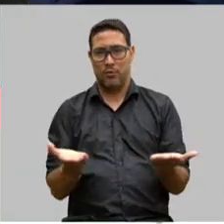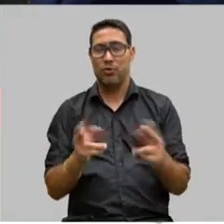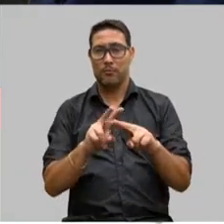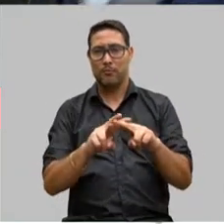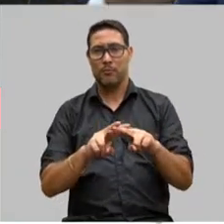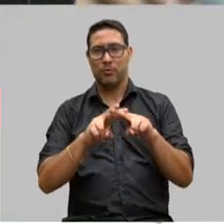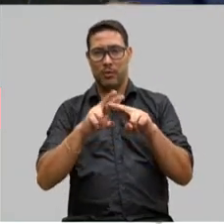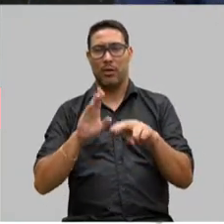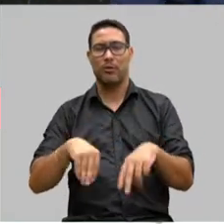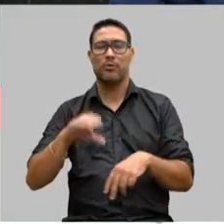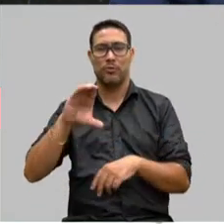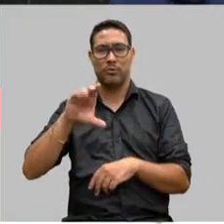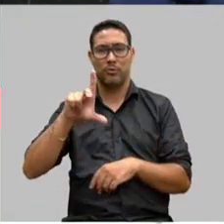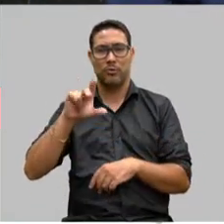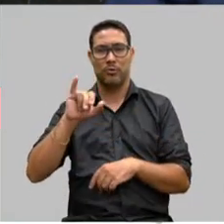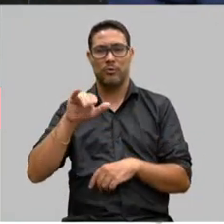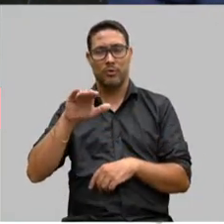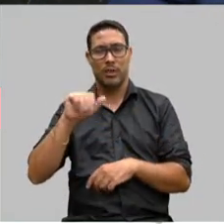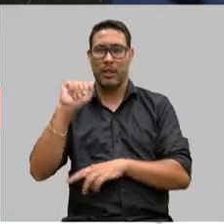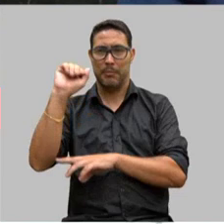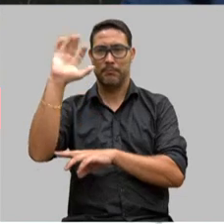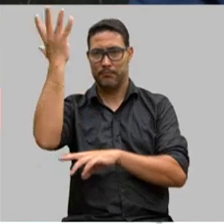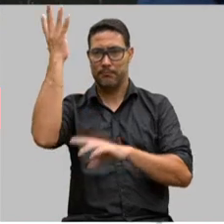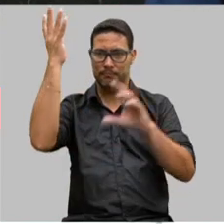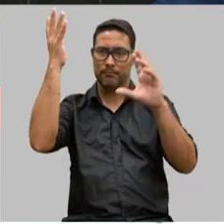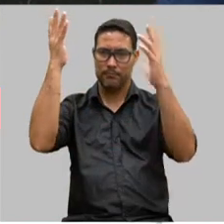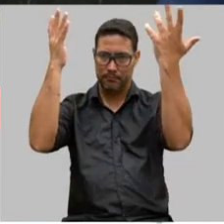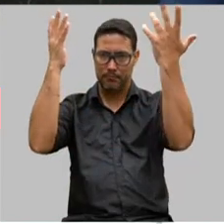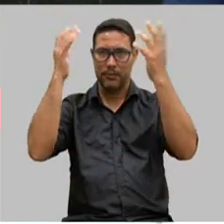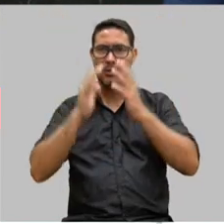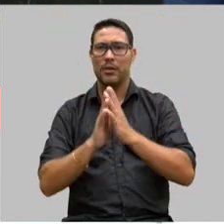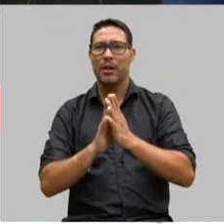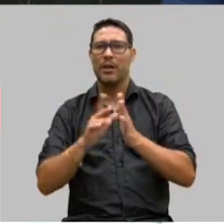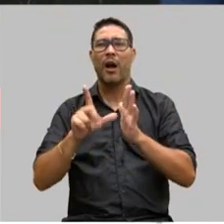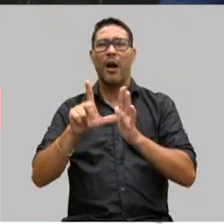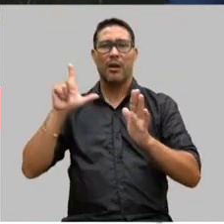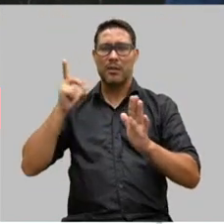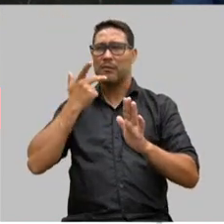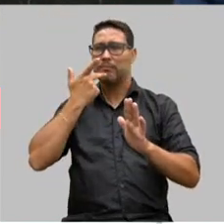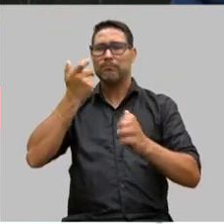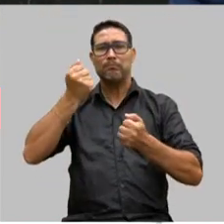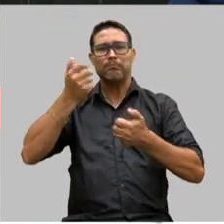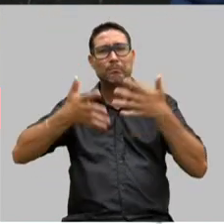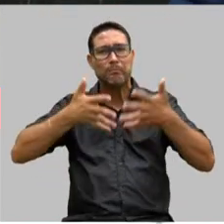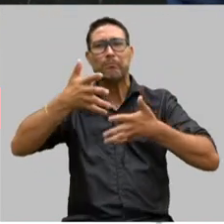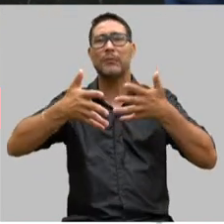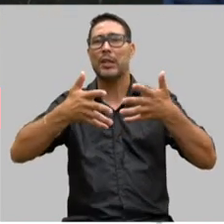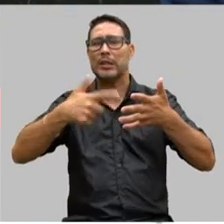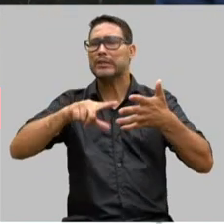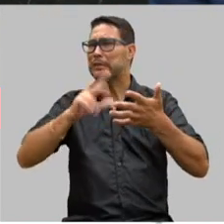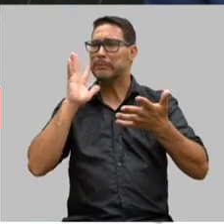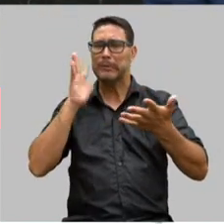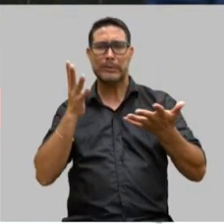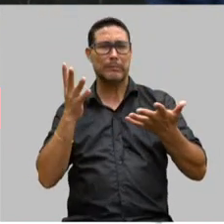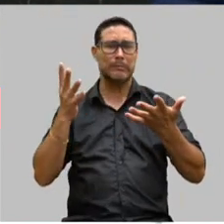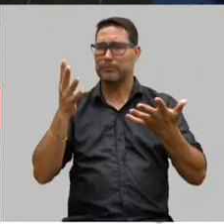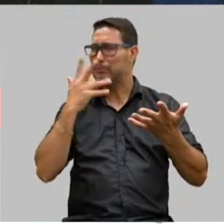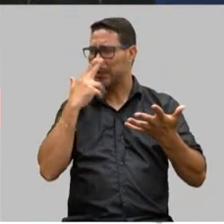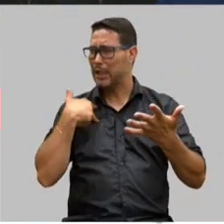Quando falávamos sobre mudança do clima há algum tempo, parecia algo distante das nossas realidades. E nós